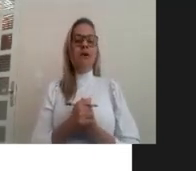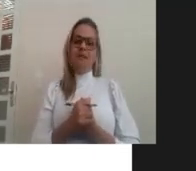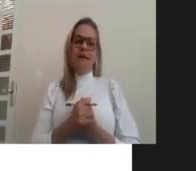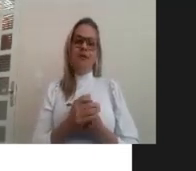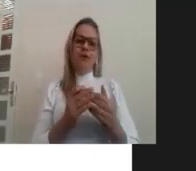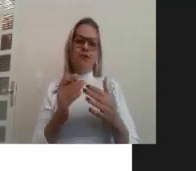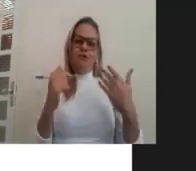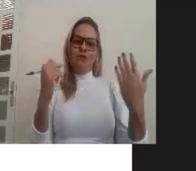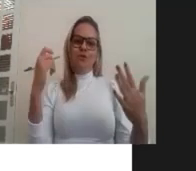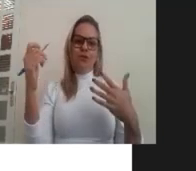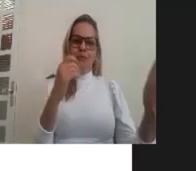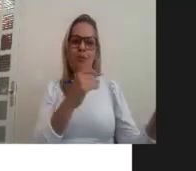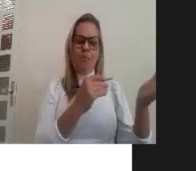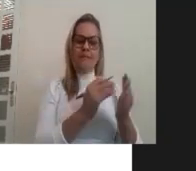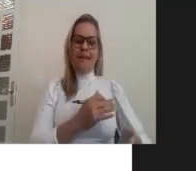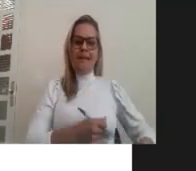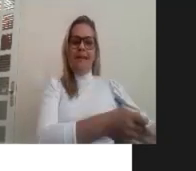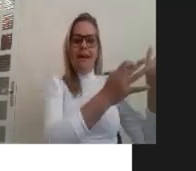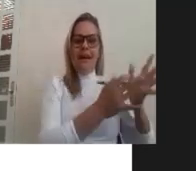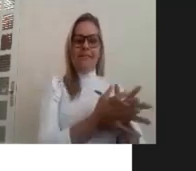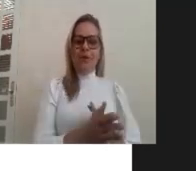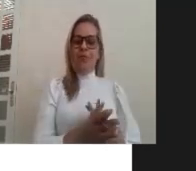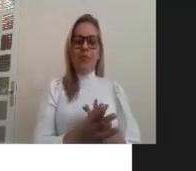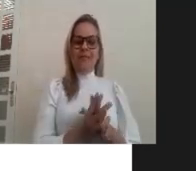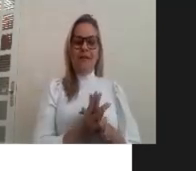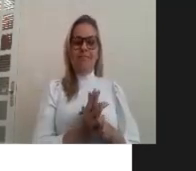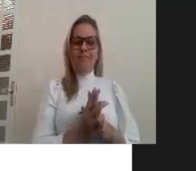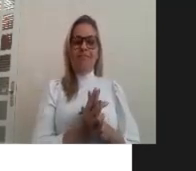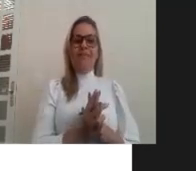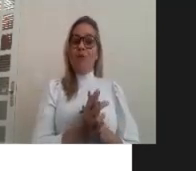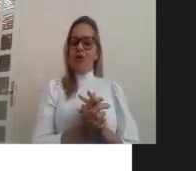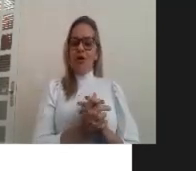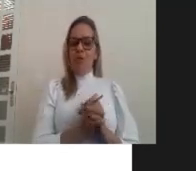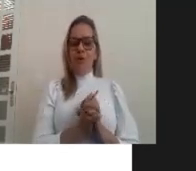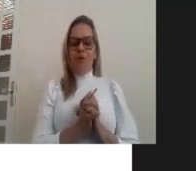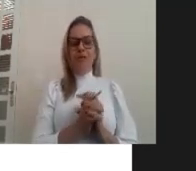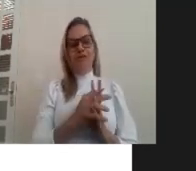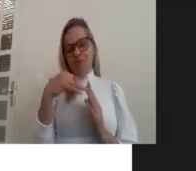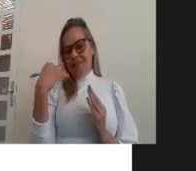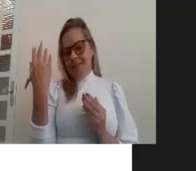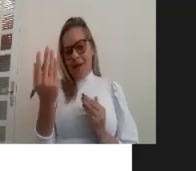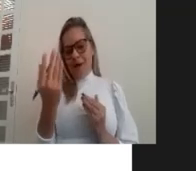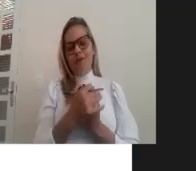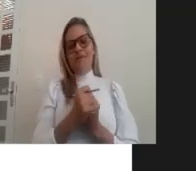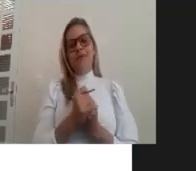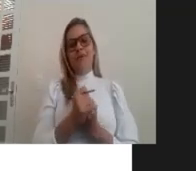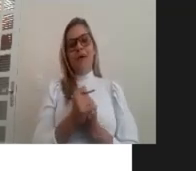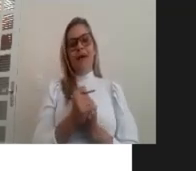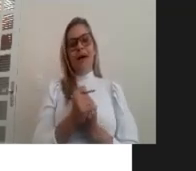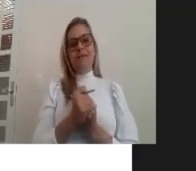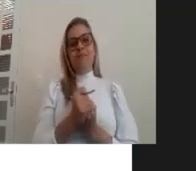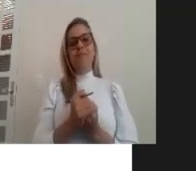olha, nunca, se fosse em outro tempo, eu não passaria assim como eu passei. E eu achei muito importante, depois até quero conversar com